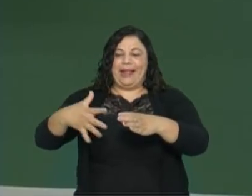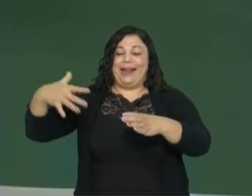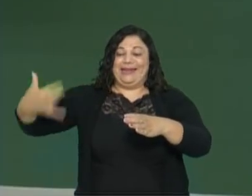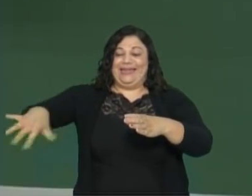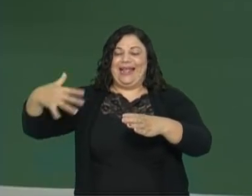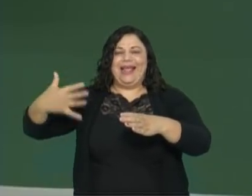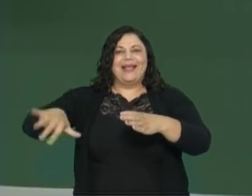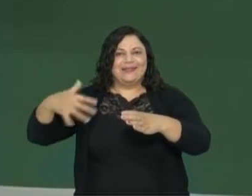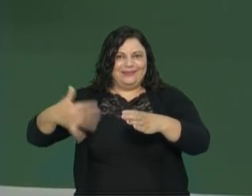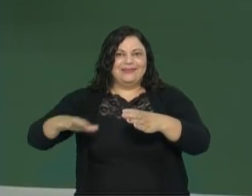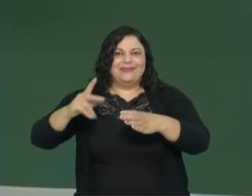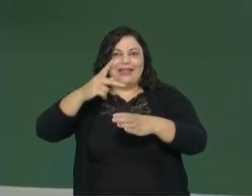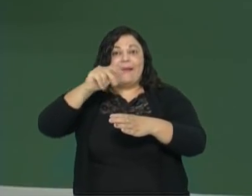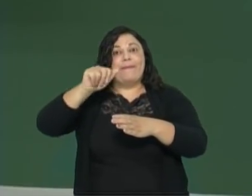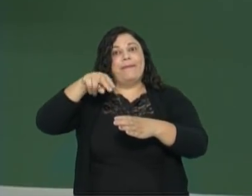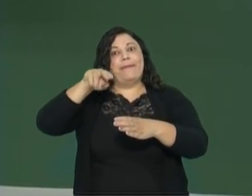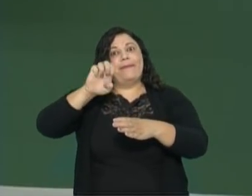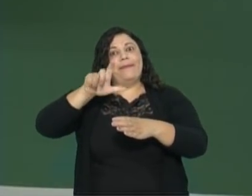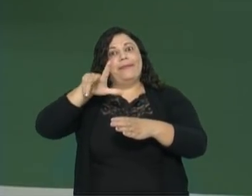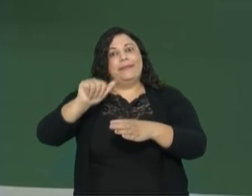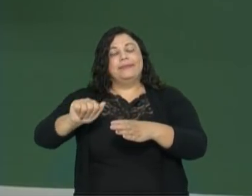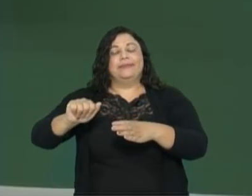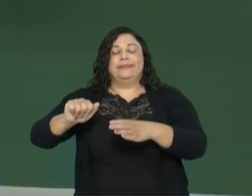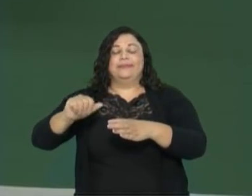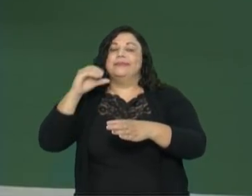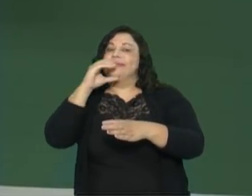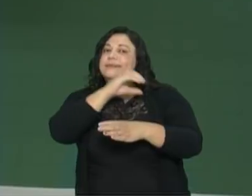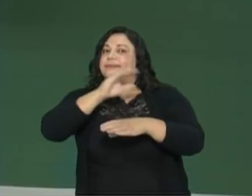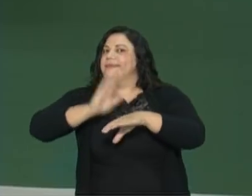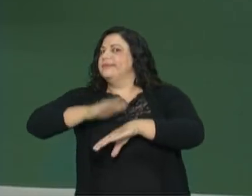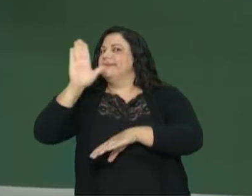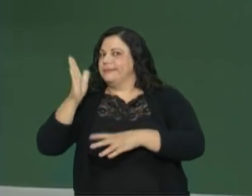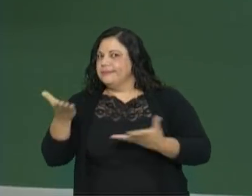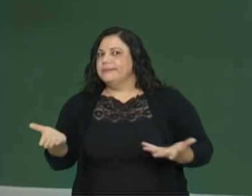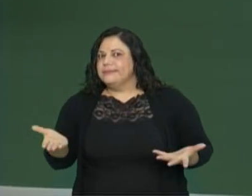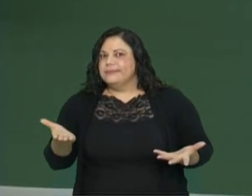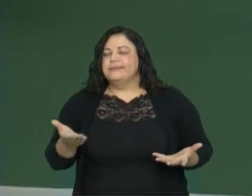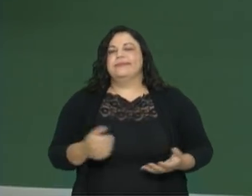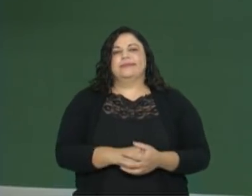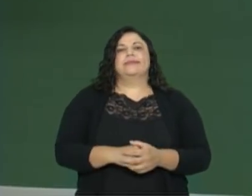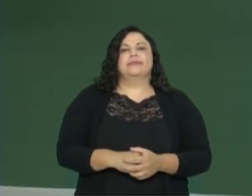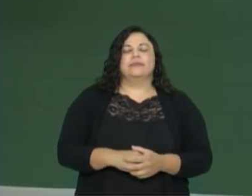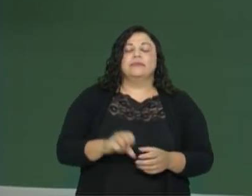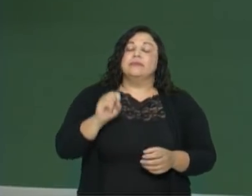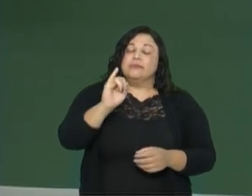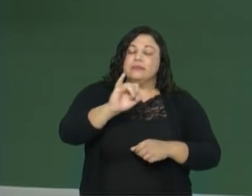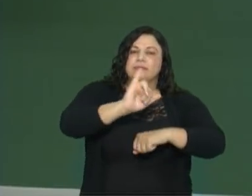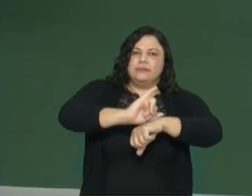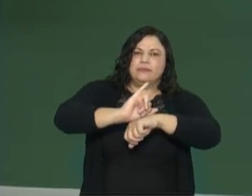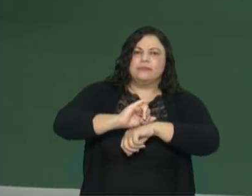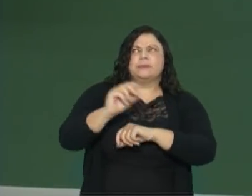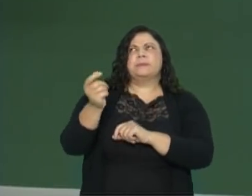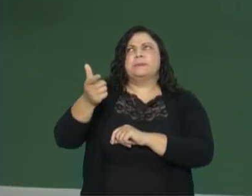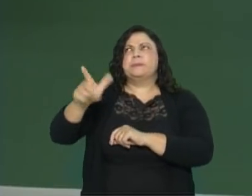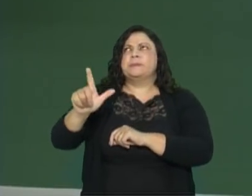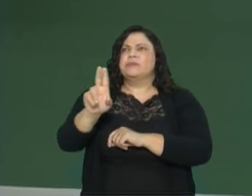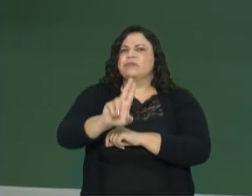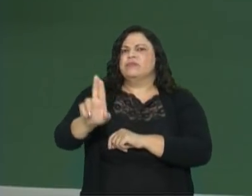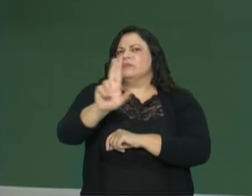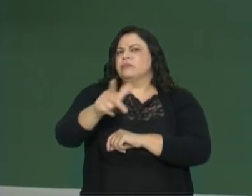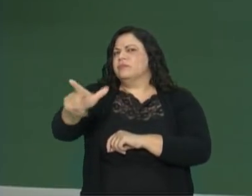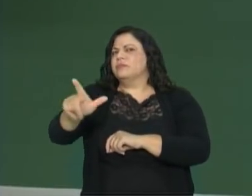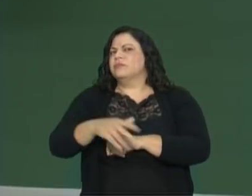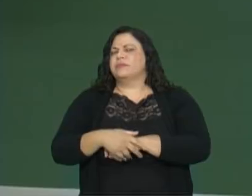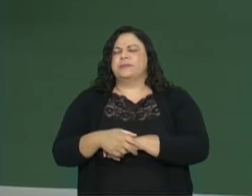muito fácil pelo metal. Se, ao invés de você usar uma panela de metal, você usasse uma panela